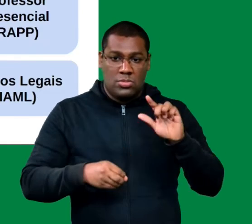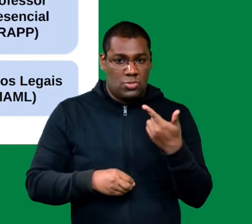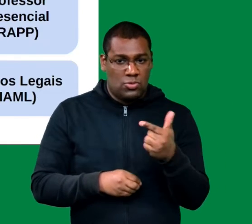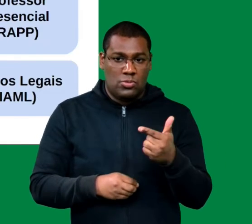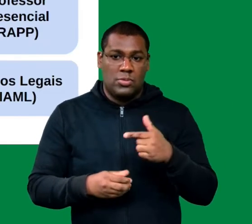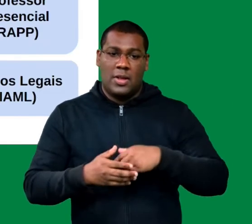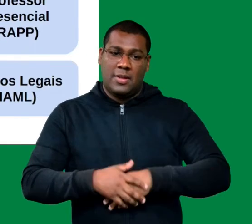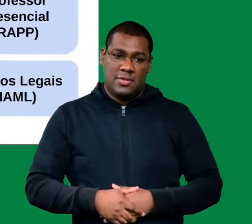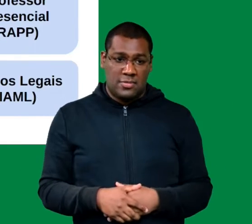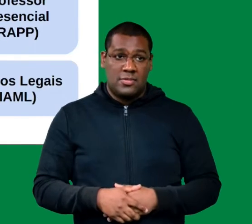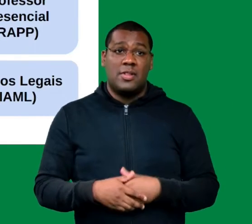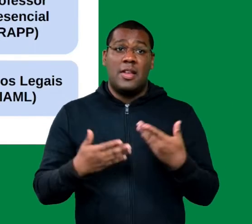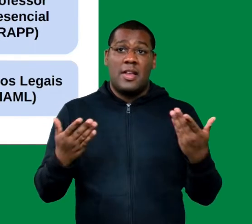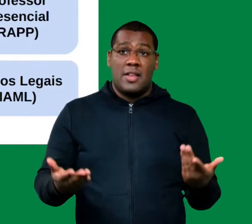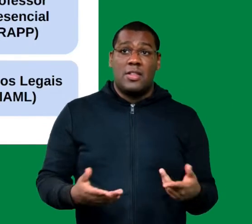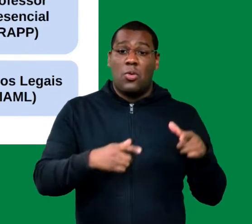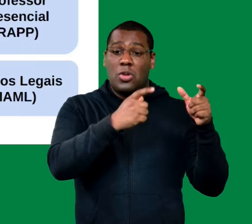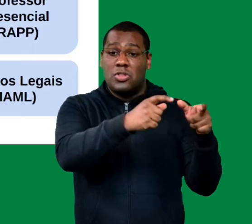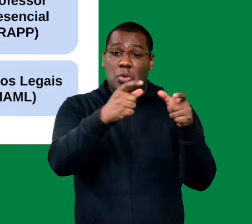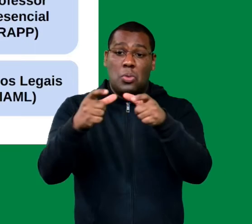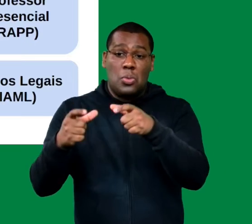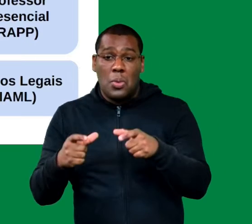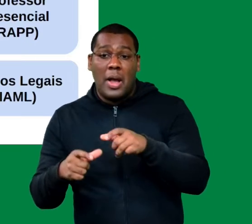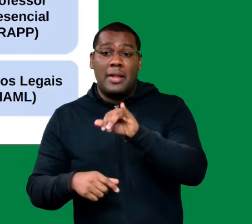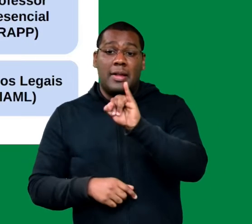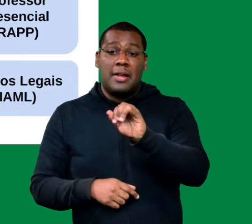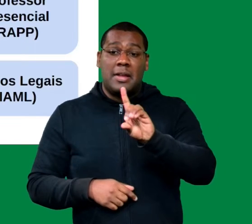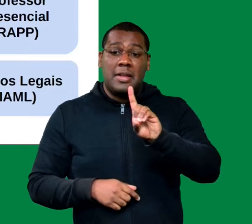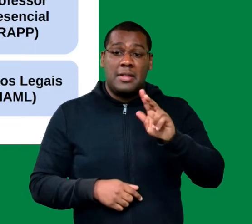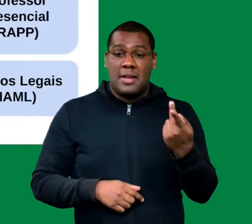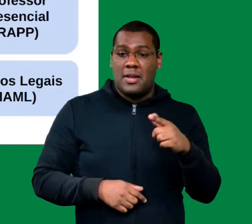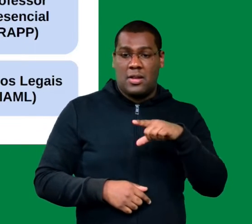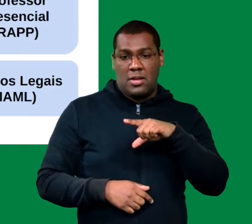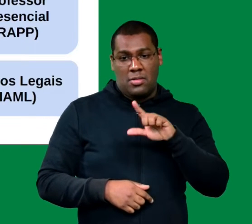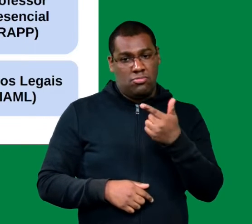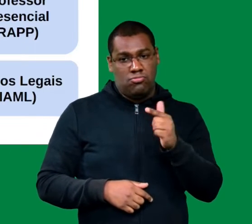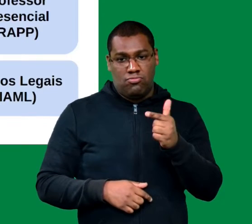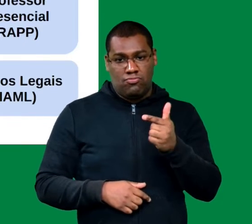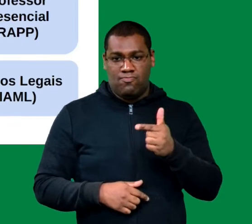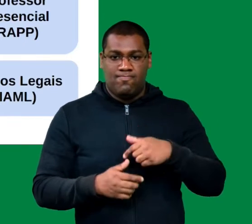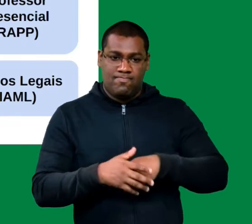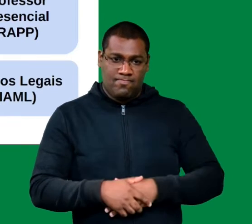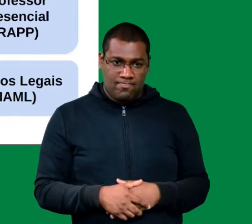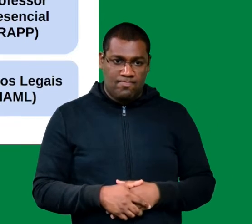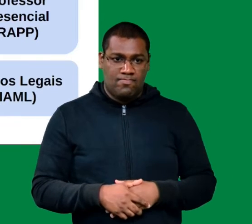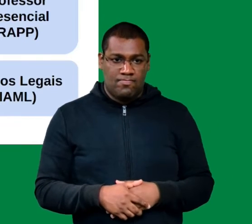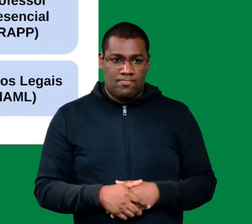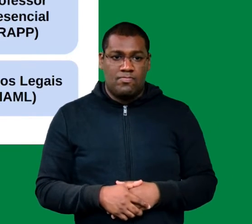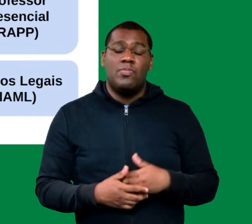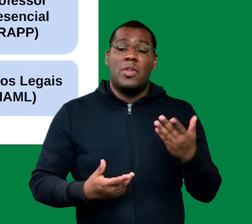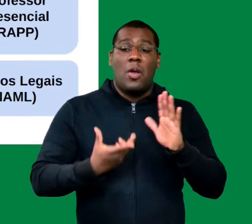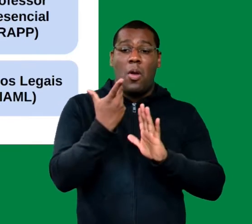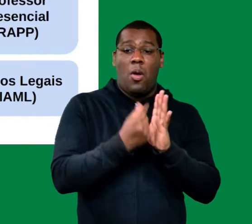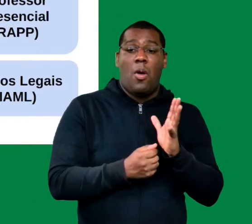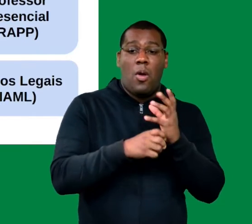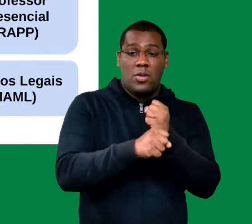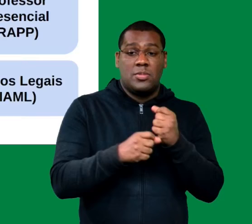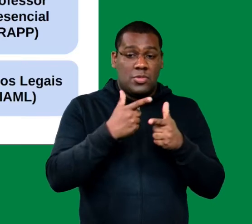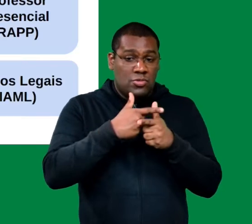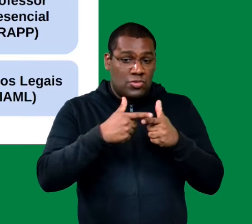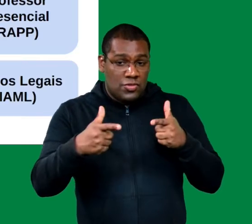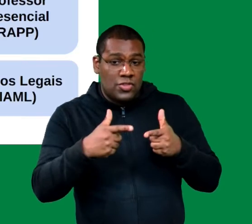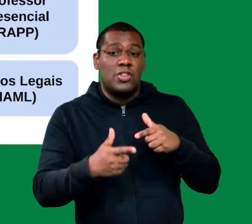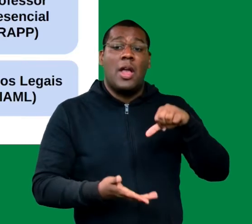região administrativa. E na distribuição orçamentária, todos os campi do IFB